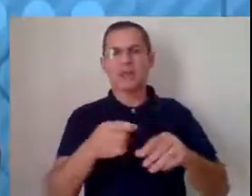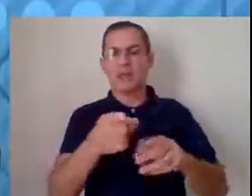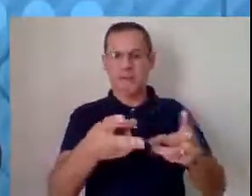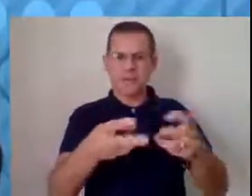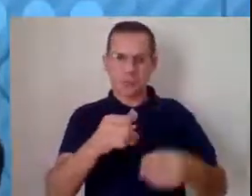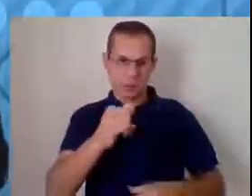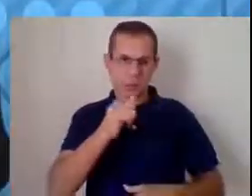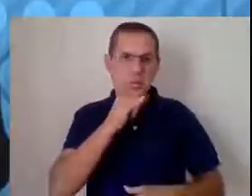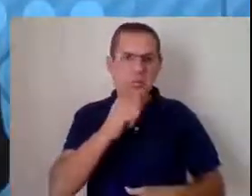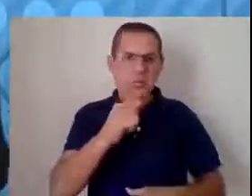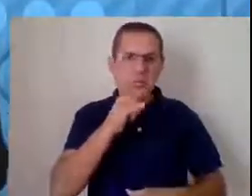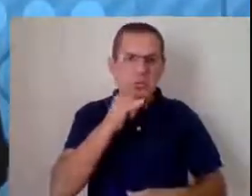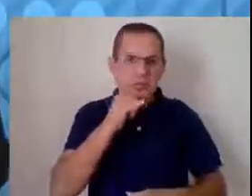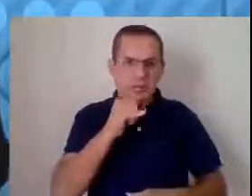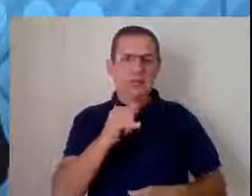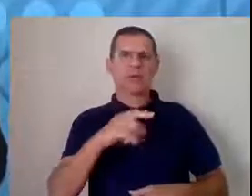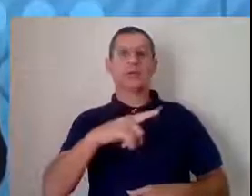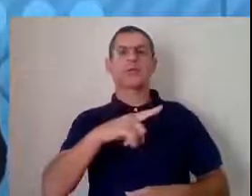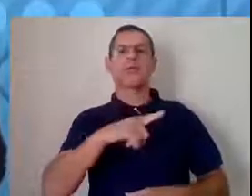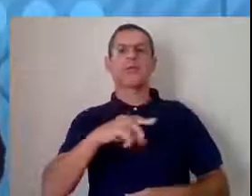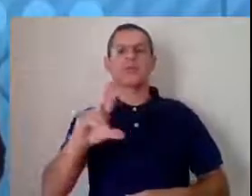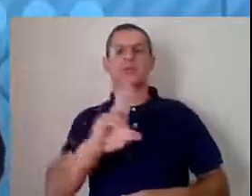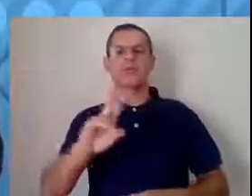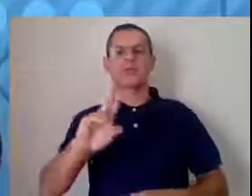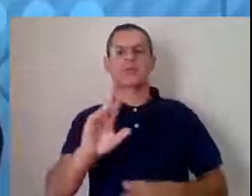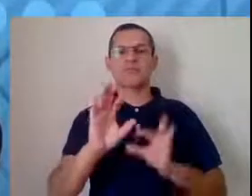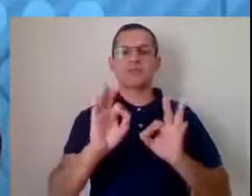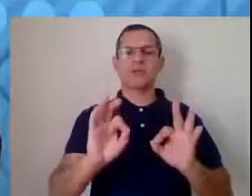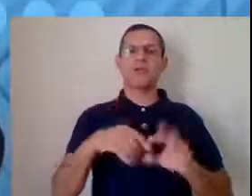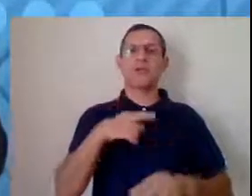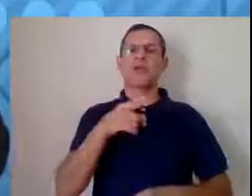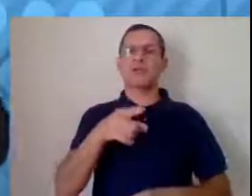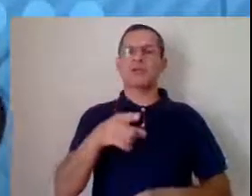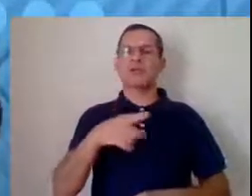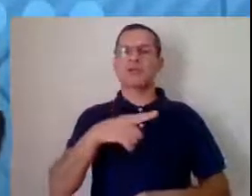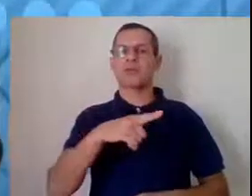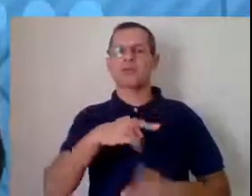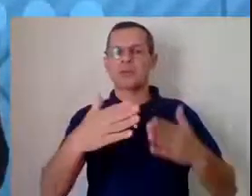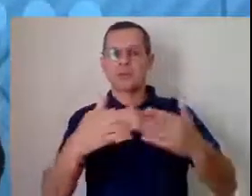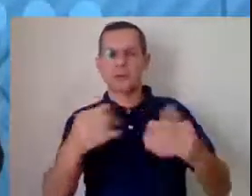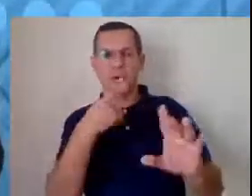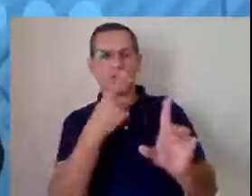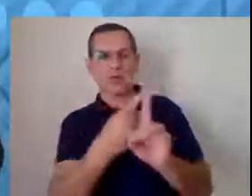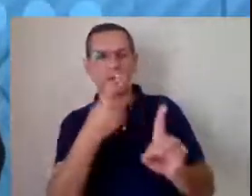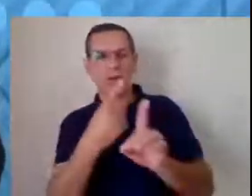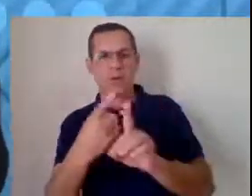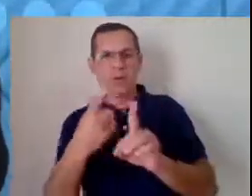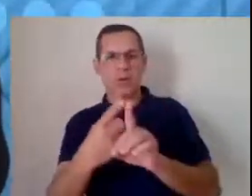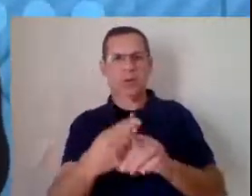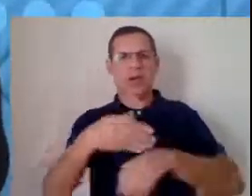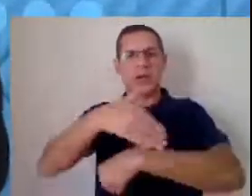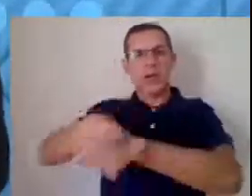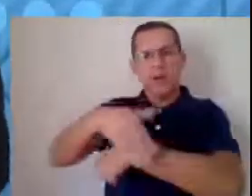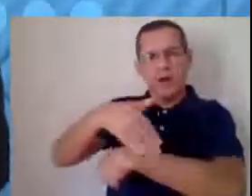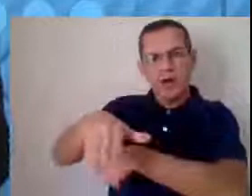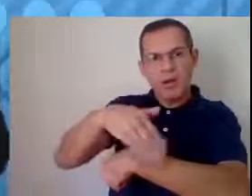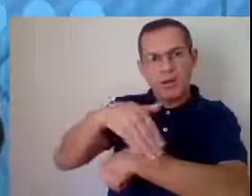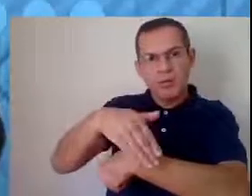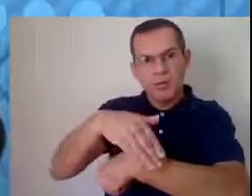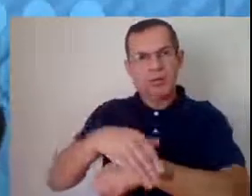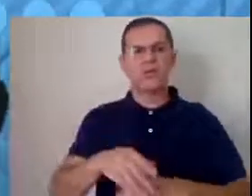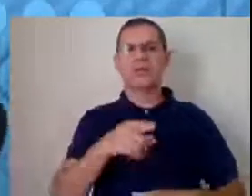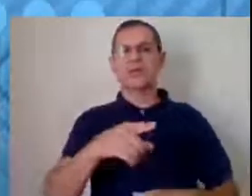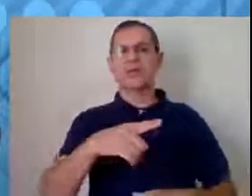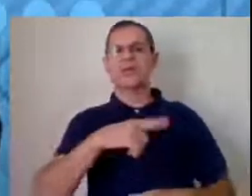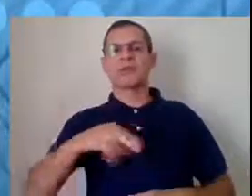por exemplo, para que a gente utiliza? Quando você pede para localizar uma rua no mapa,